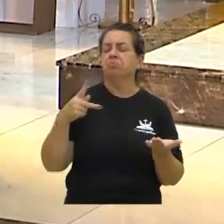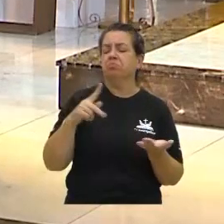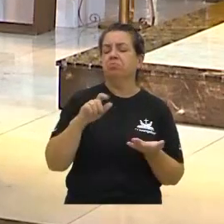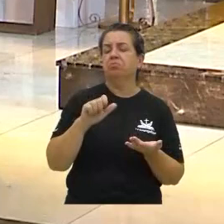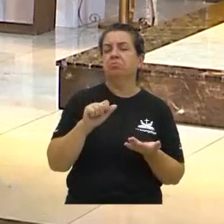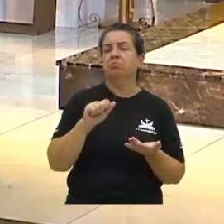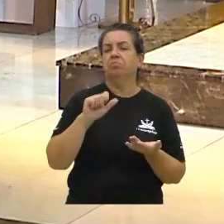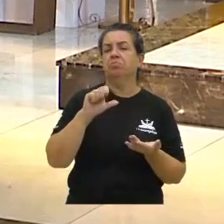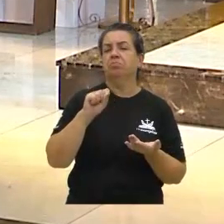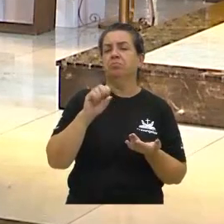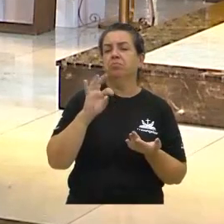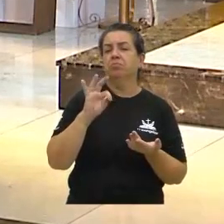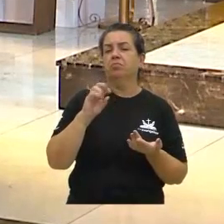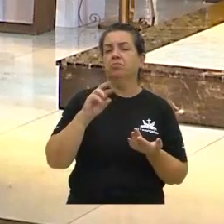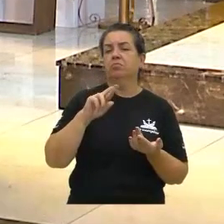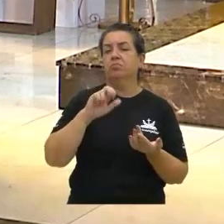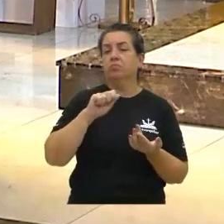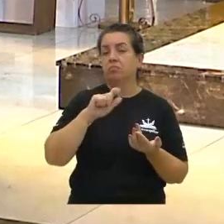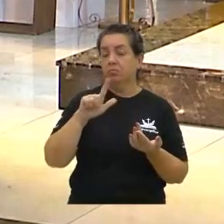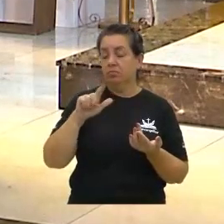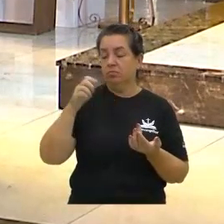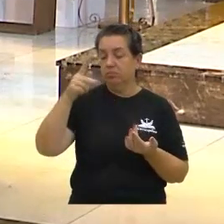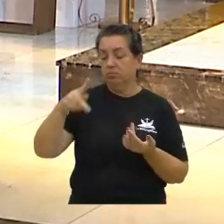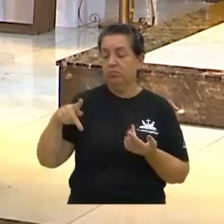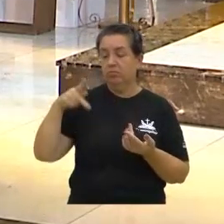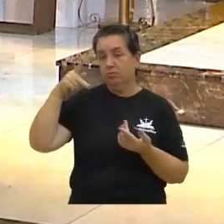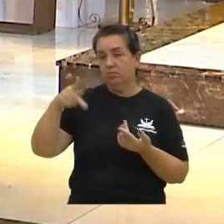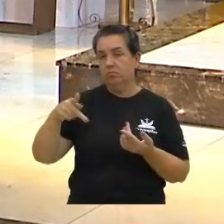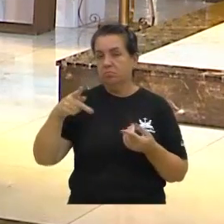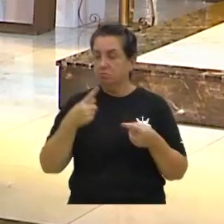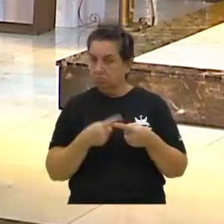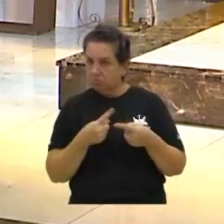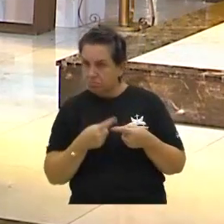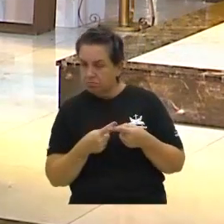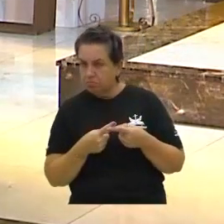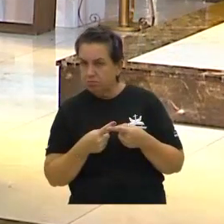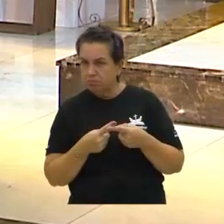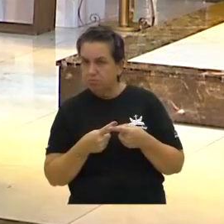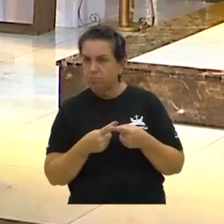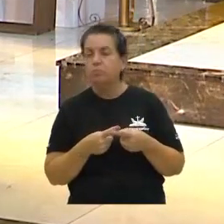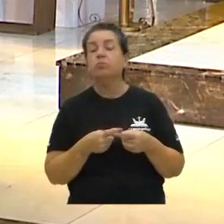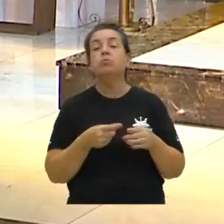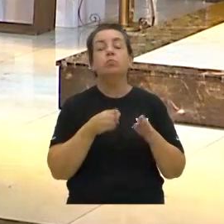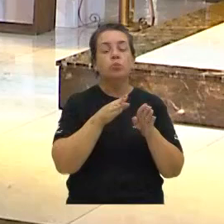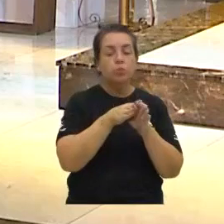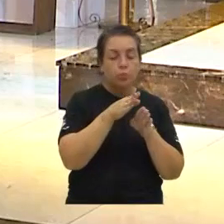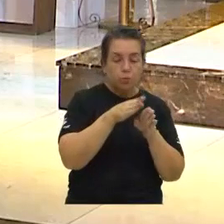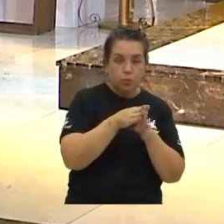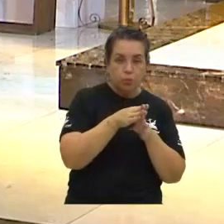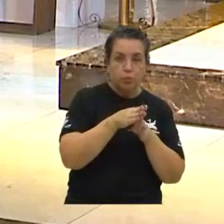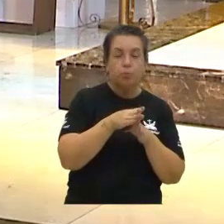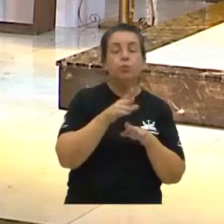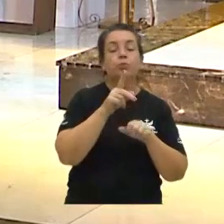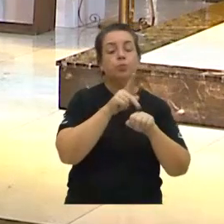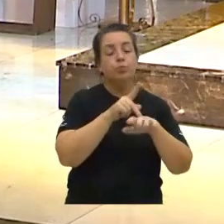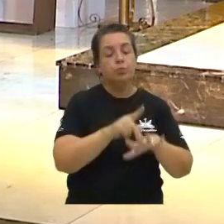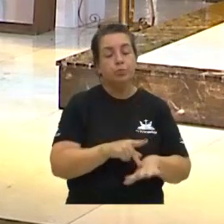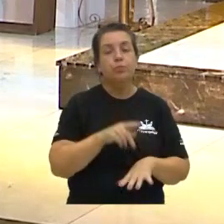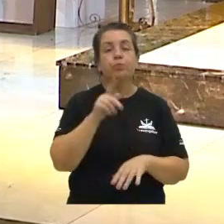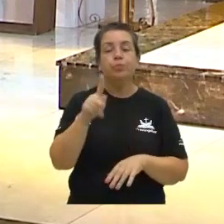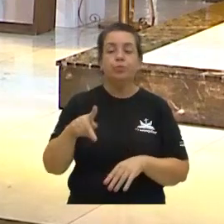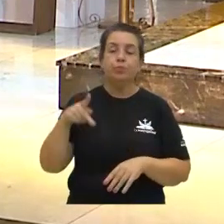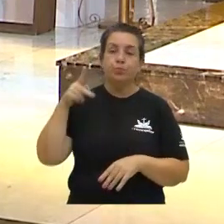por que que se trabalha tanto esse conselho pastoral paroquial? Agora o Papa pedindo